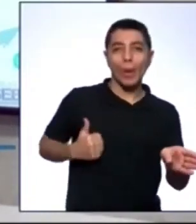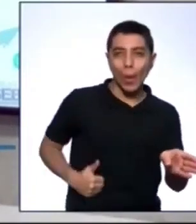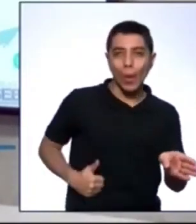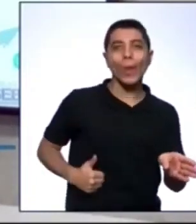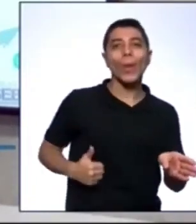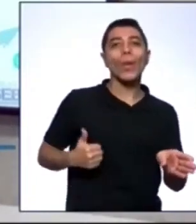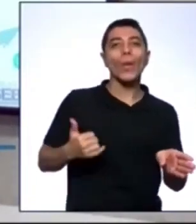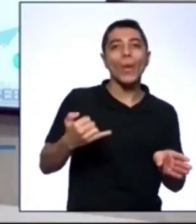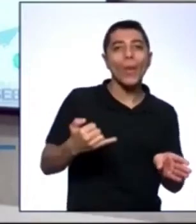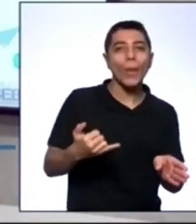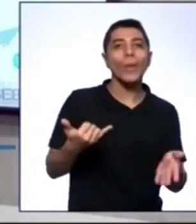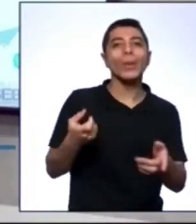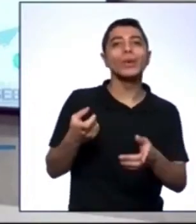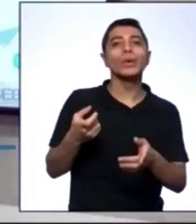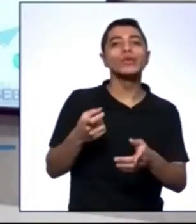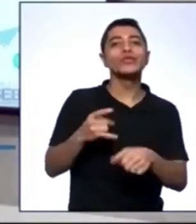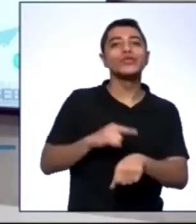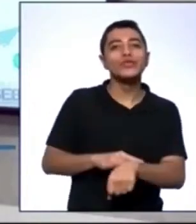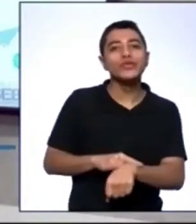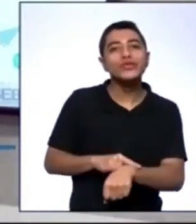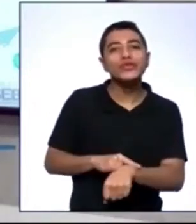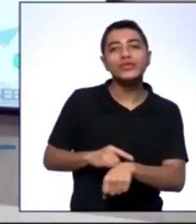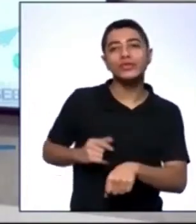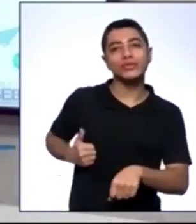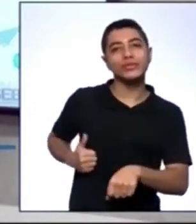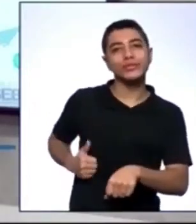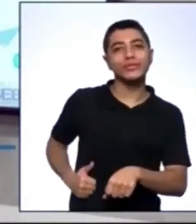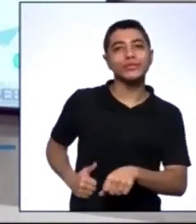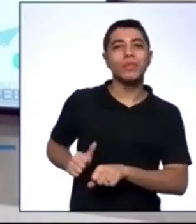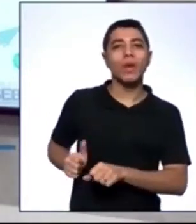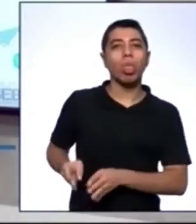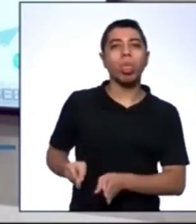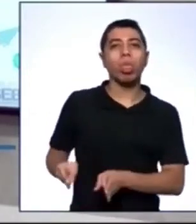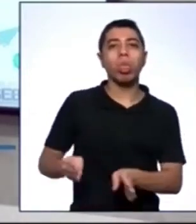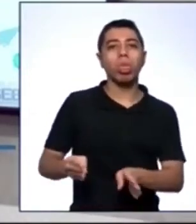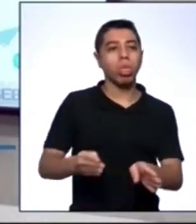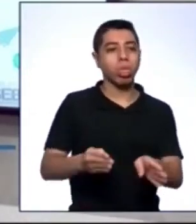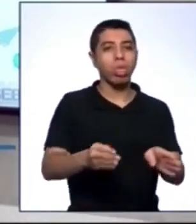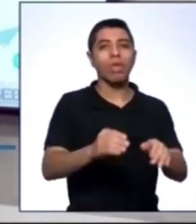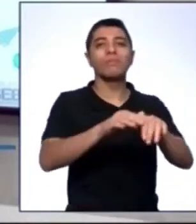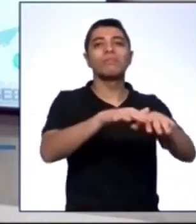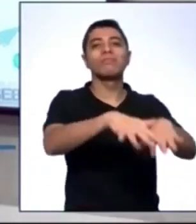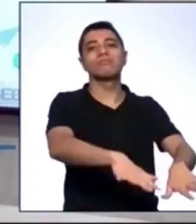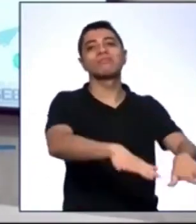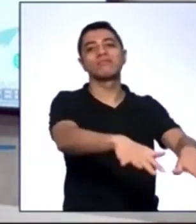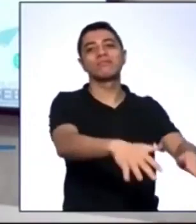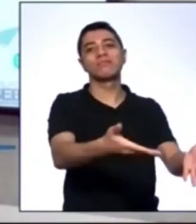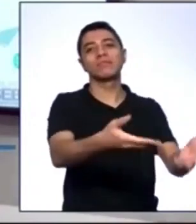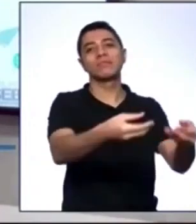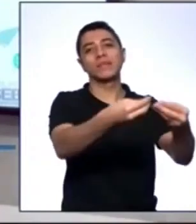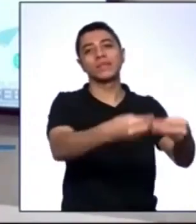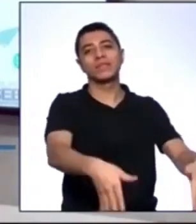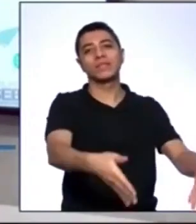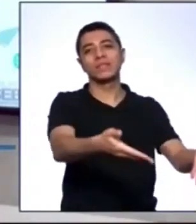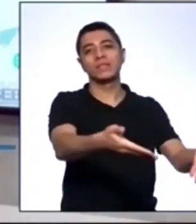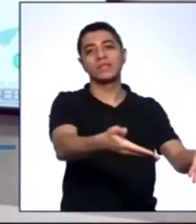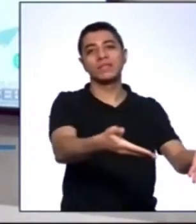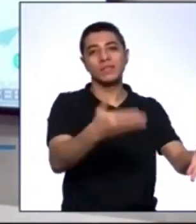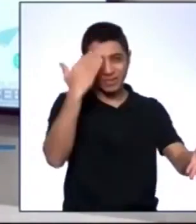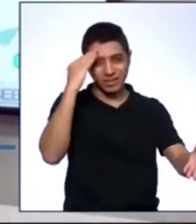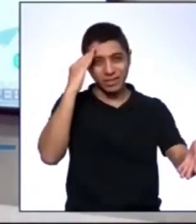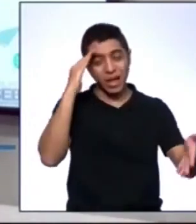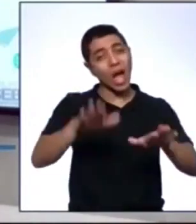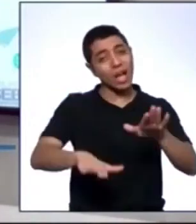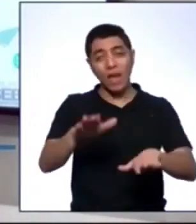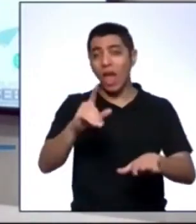que a gente come. Grande parte dos nutrientes, principalmente fosfatos, carbonatos, nitratos, acaba saindo